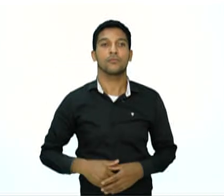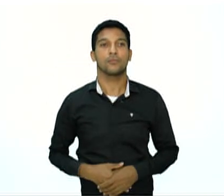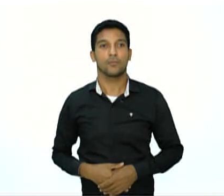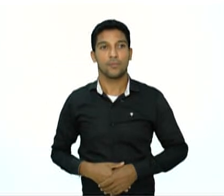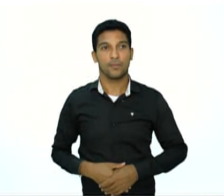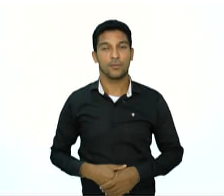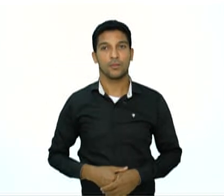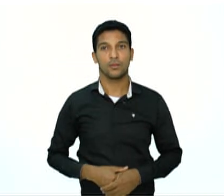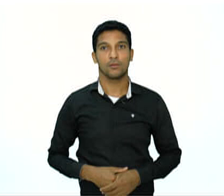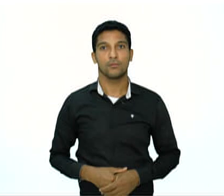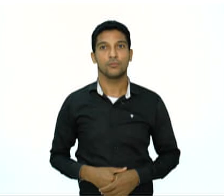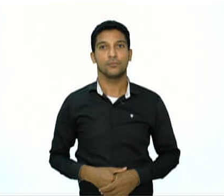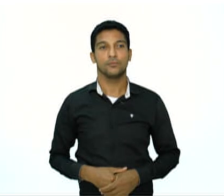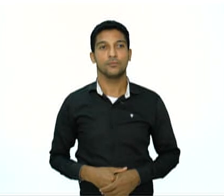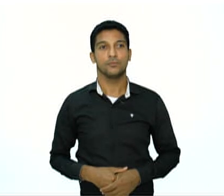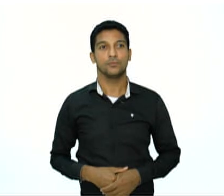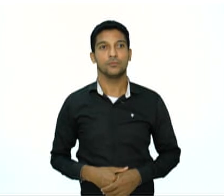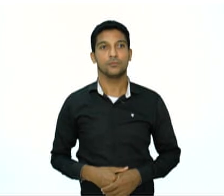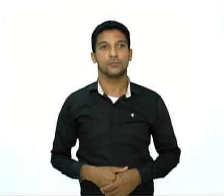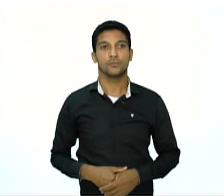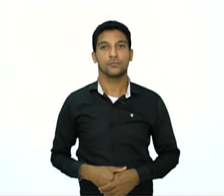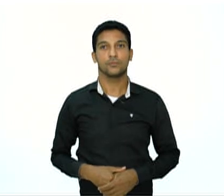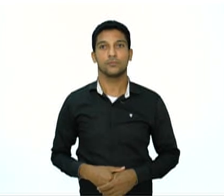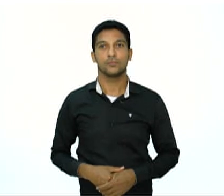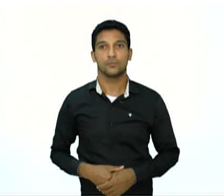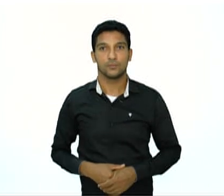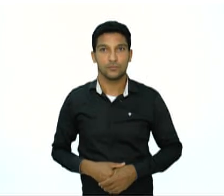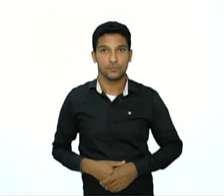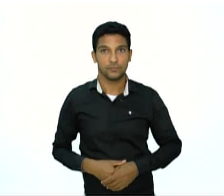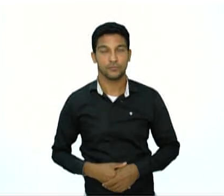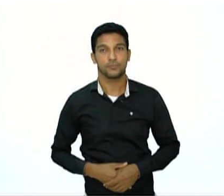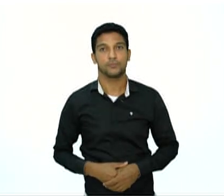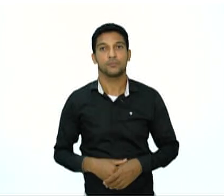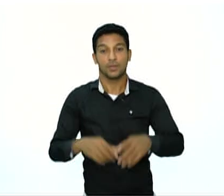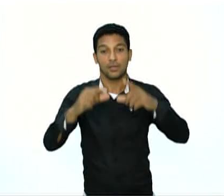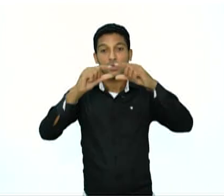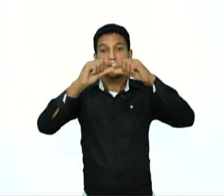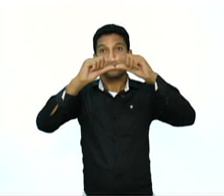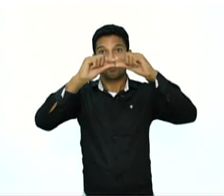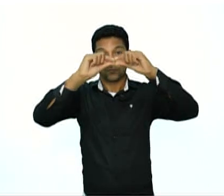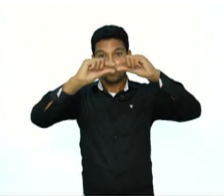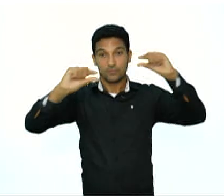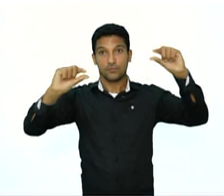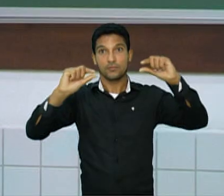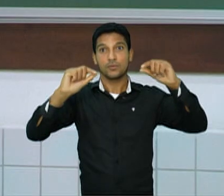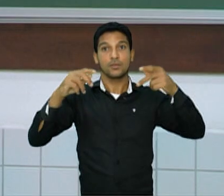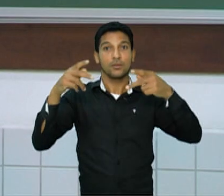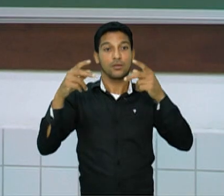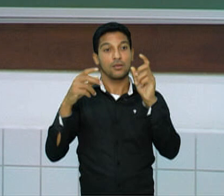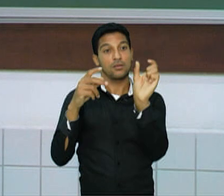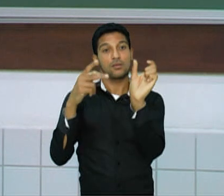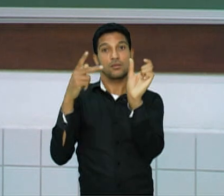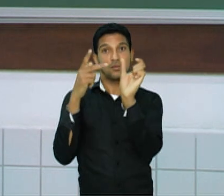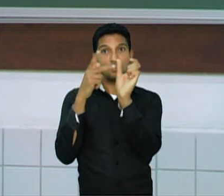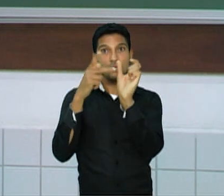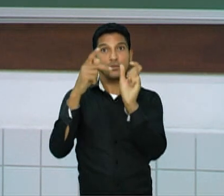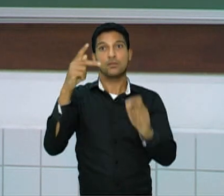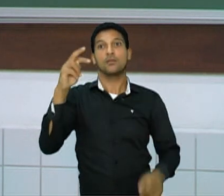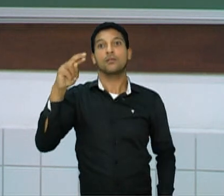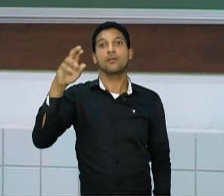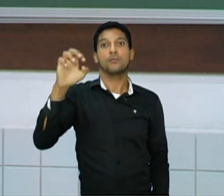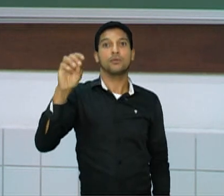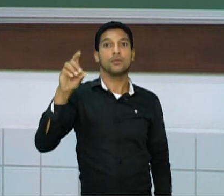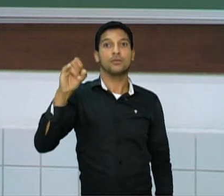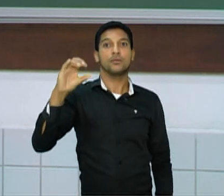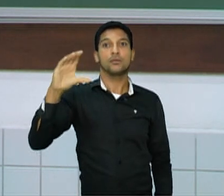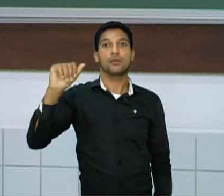uma subjetiva. A oração subordinada substantiva predicativa é aquela que exerce função de predicativo do sujeito. Eu